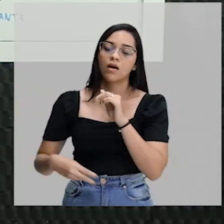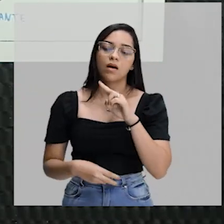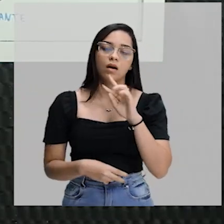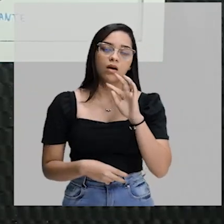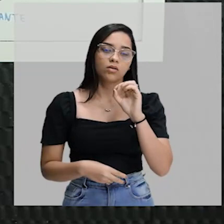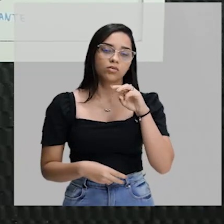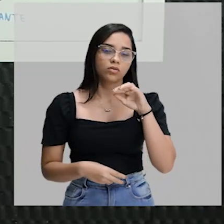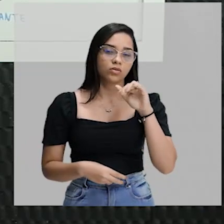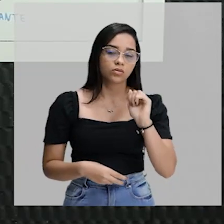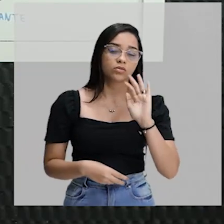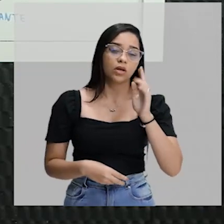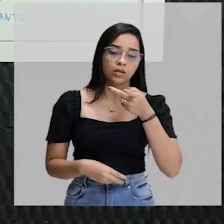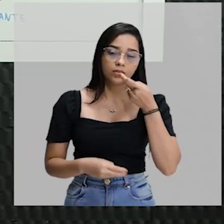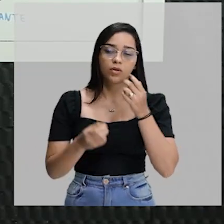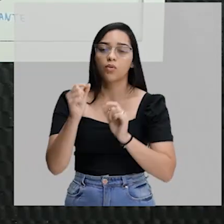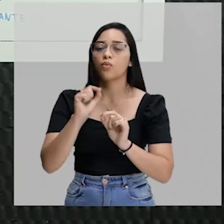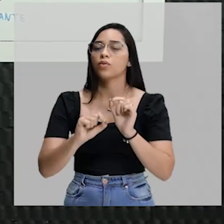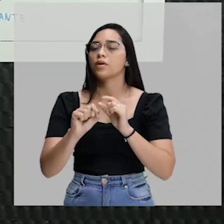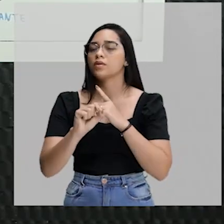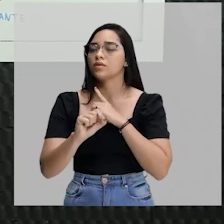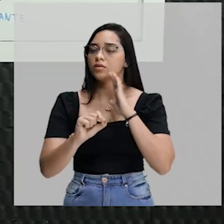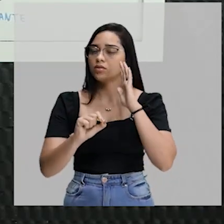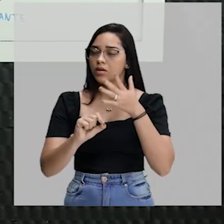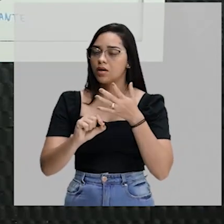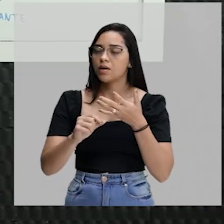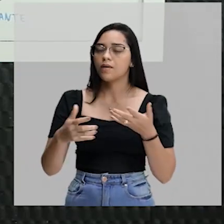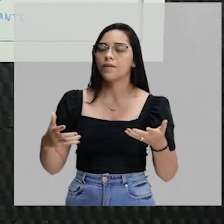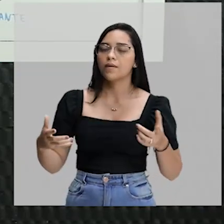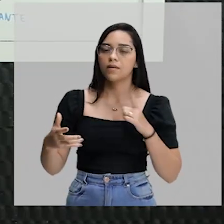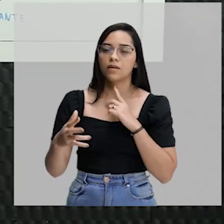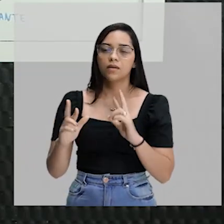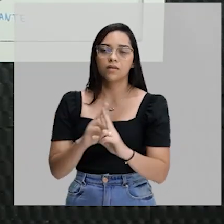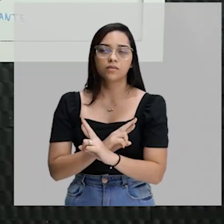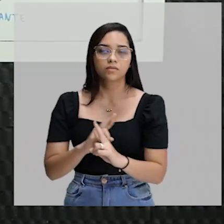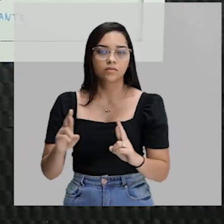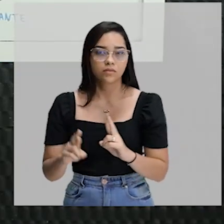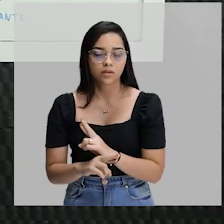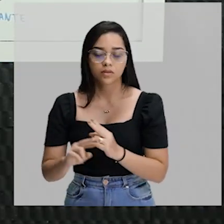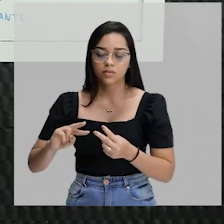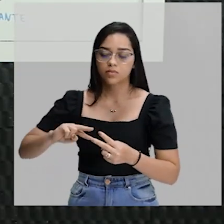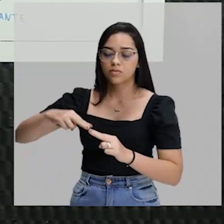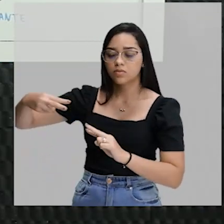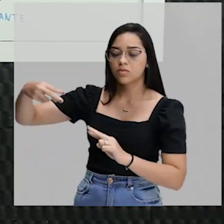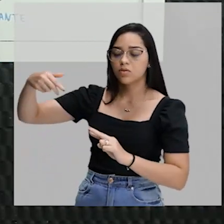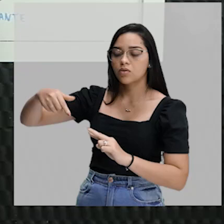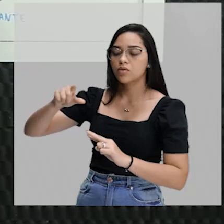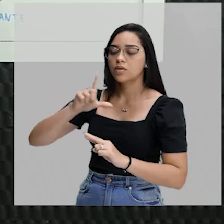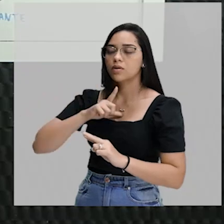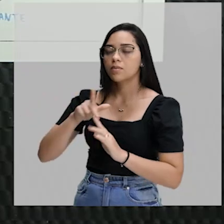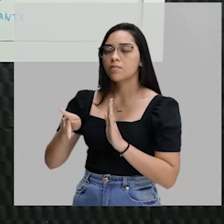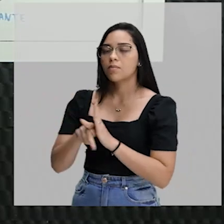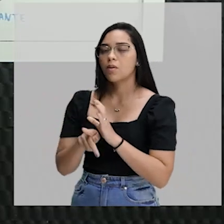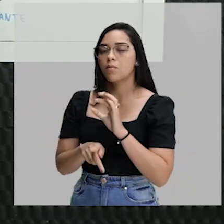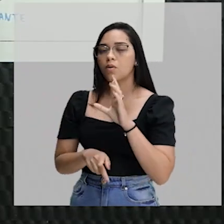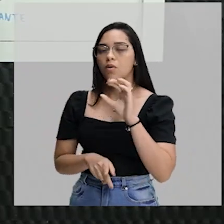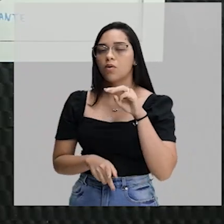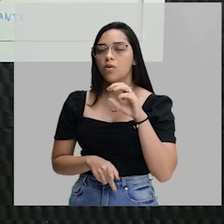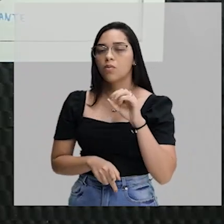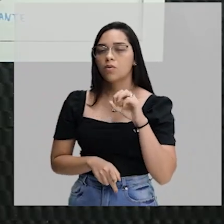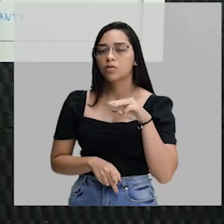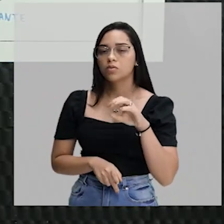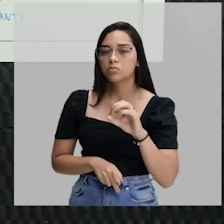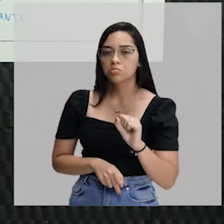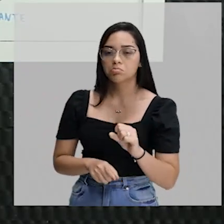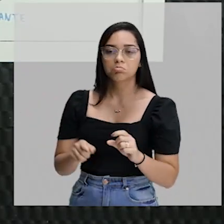falei para vocês, é a herança que está relacionada com os genes que ficam nos cromossomos que não